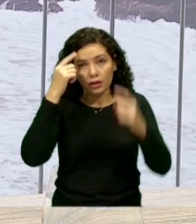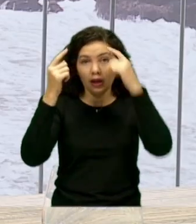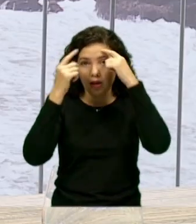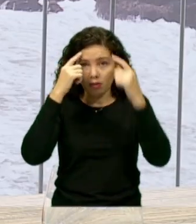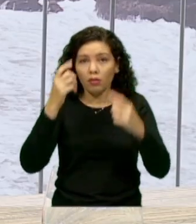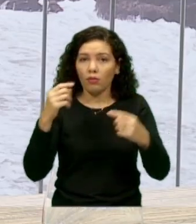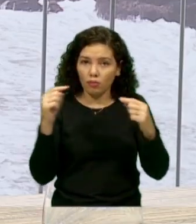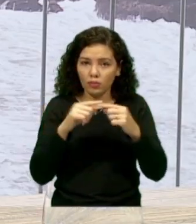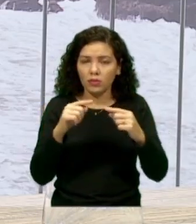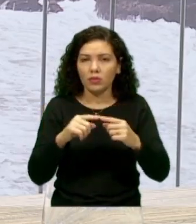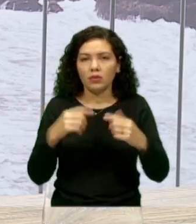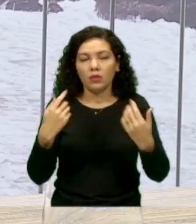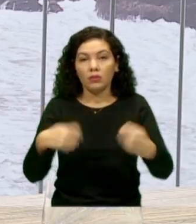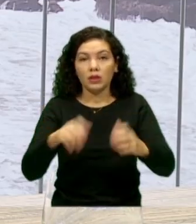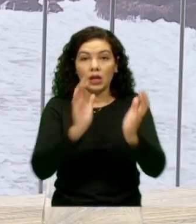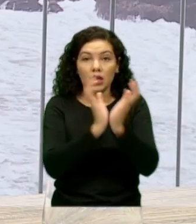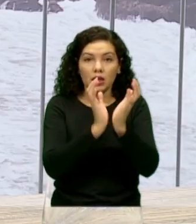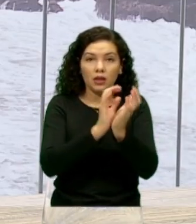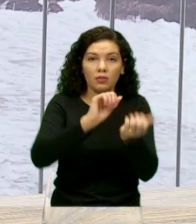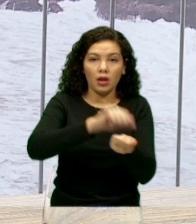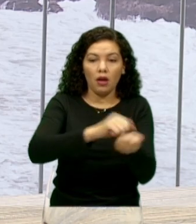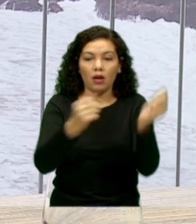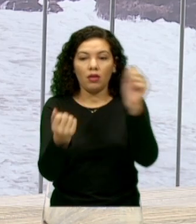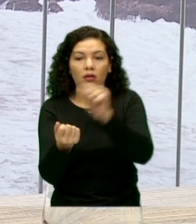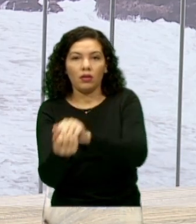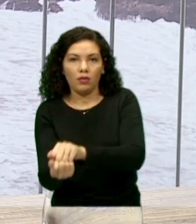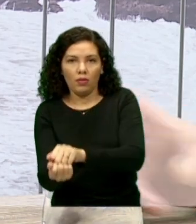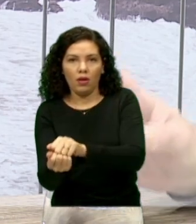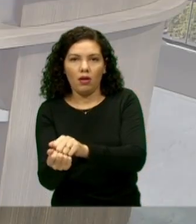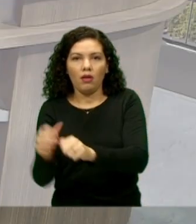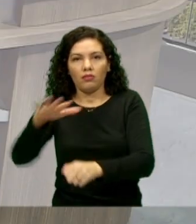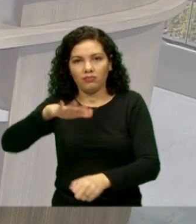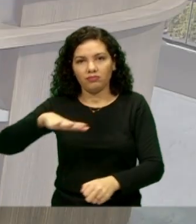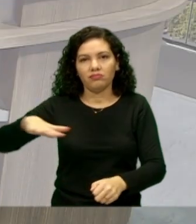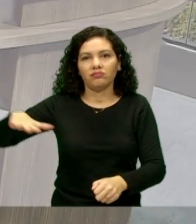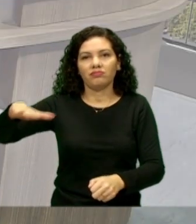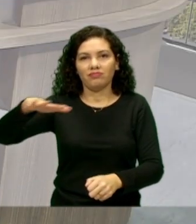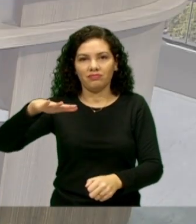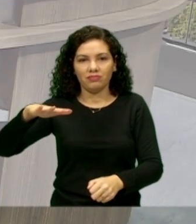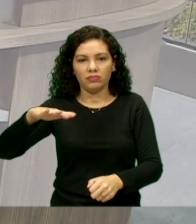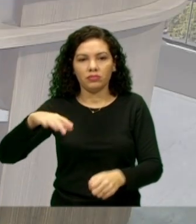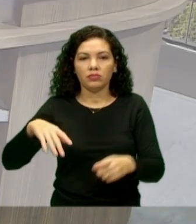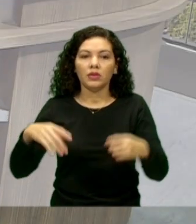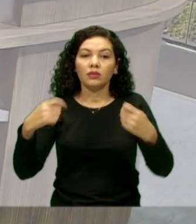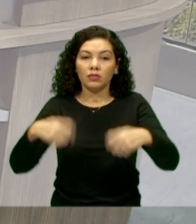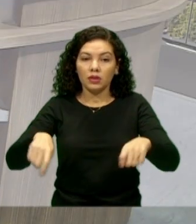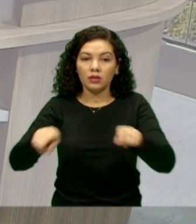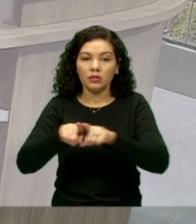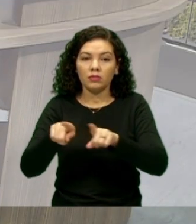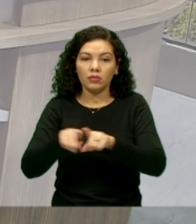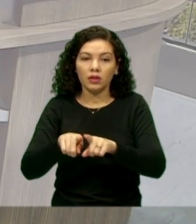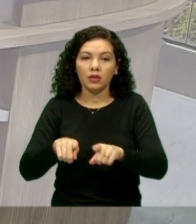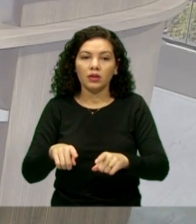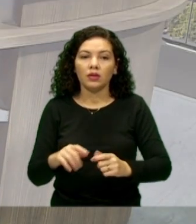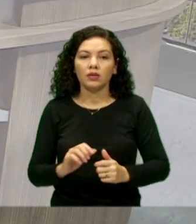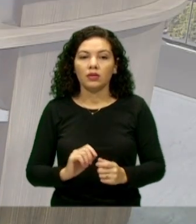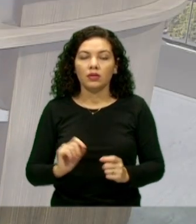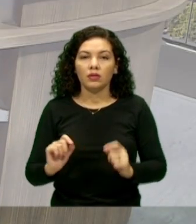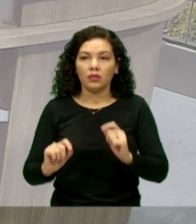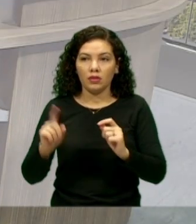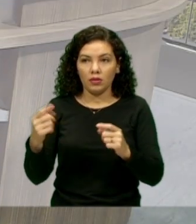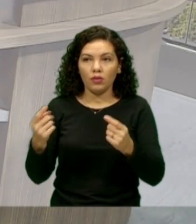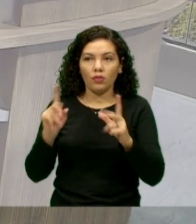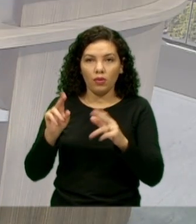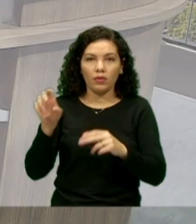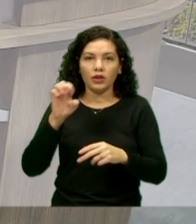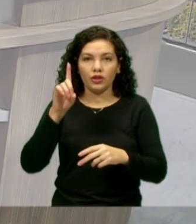a equipe ela tem que se adequar ao território. Mas para isso tu precisa ter também aí volta aquilo que o Edmar